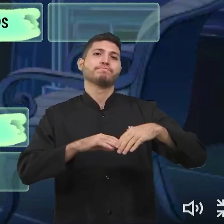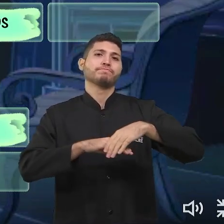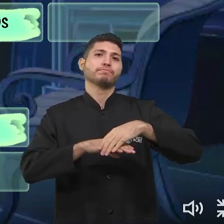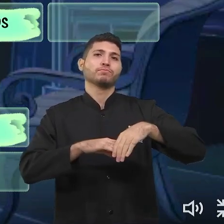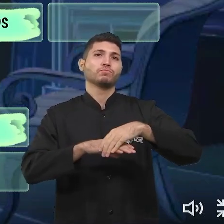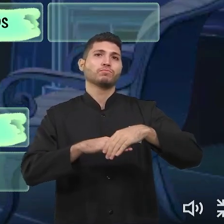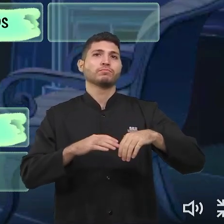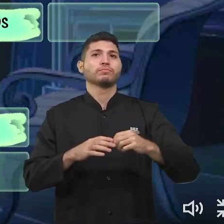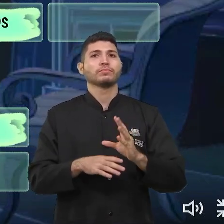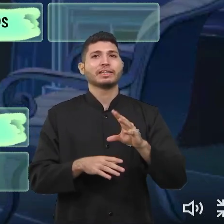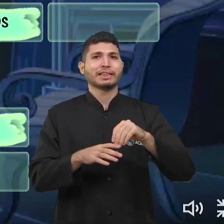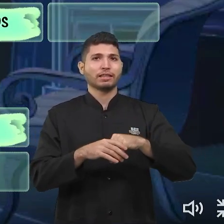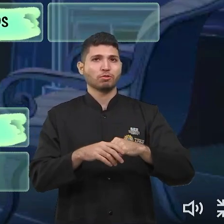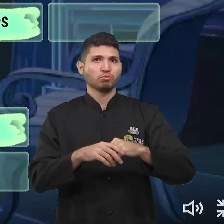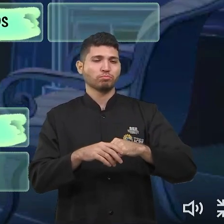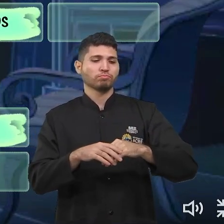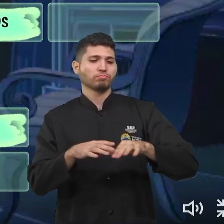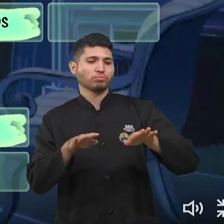balcão.